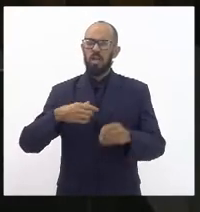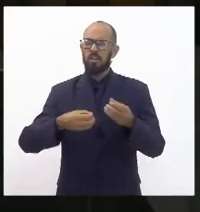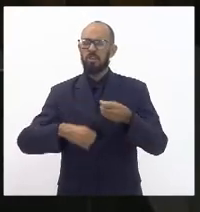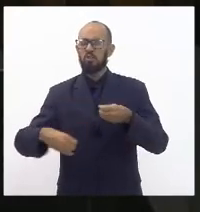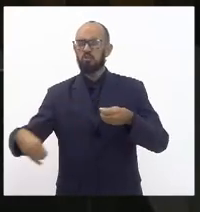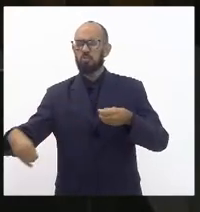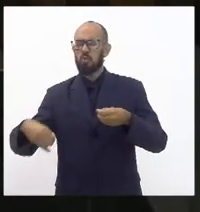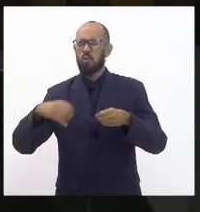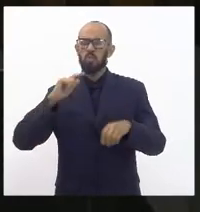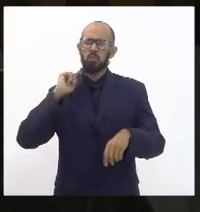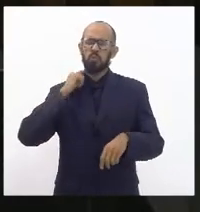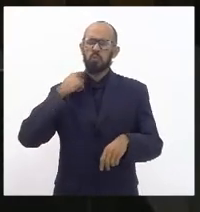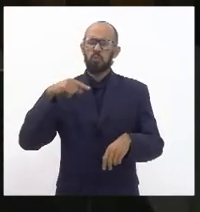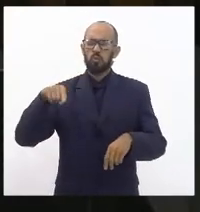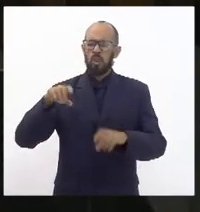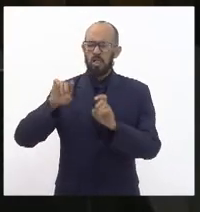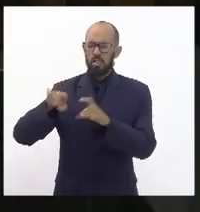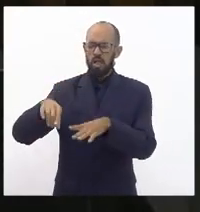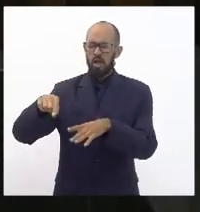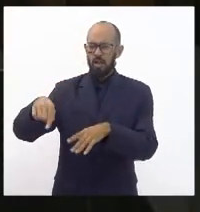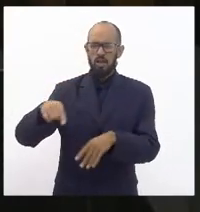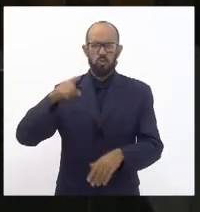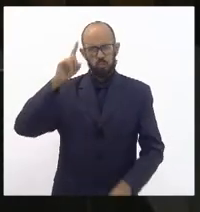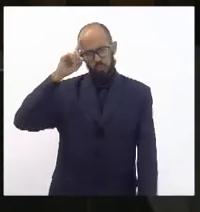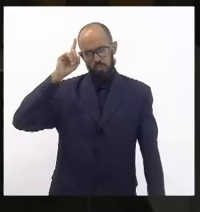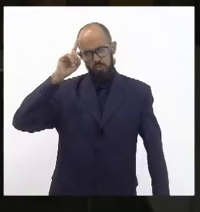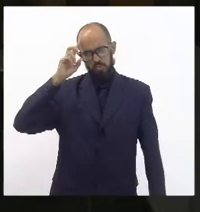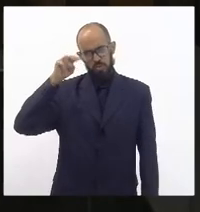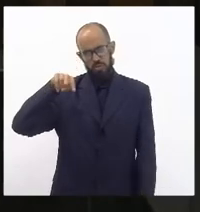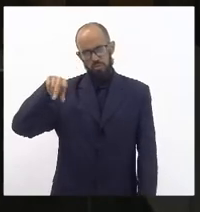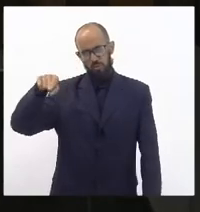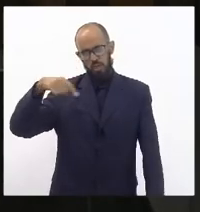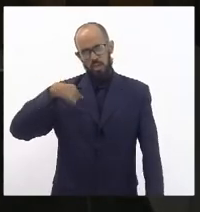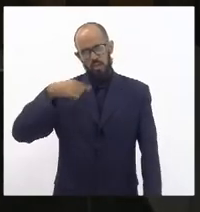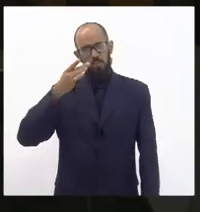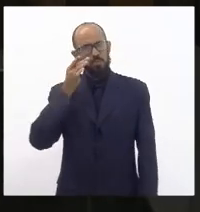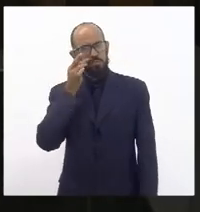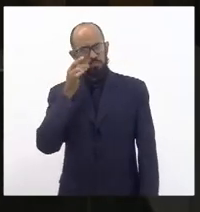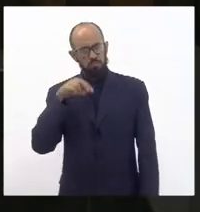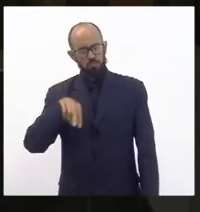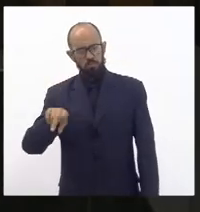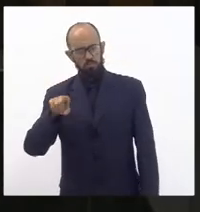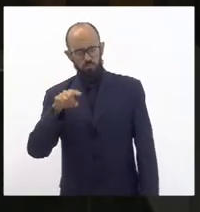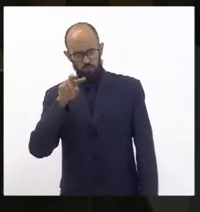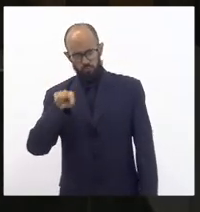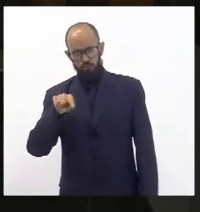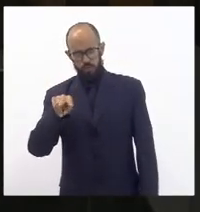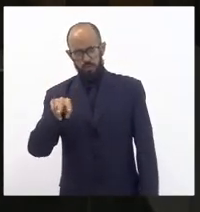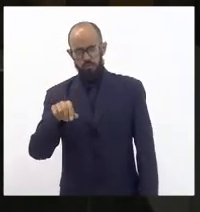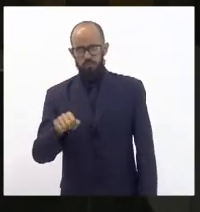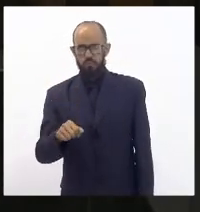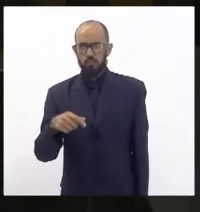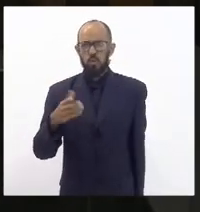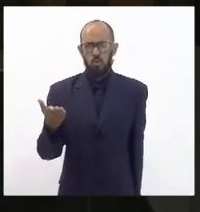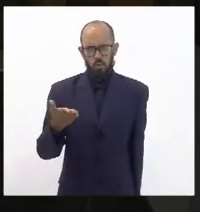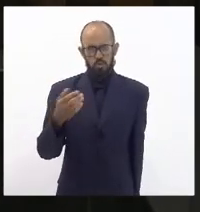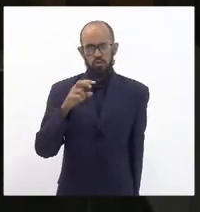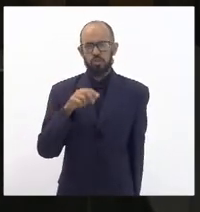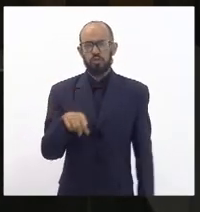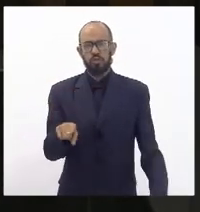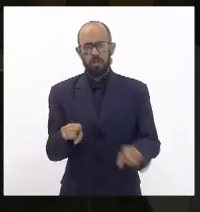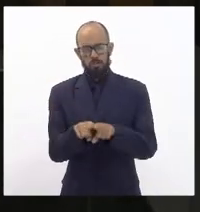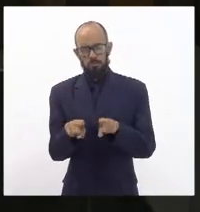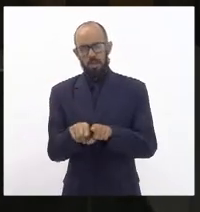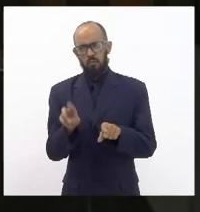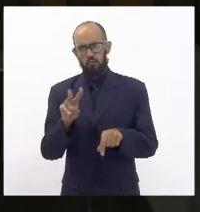em Natura como a gente ver todos os dias e o constatei pessoalmente mais uma vez no dia de hoje a gente